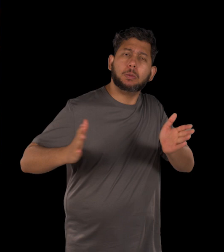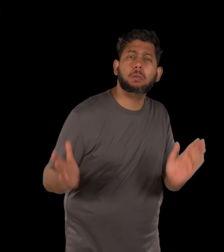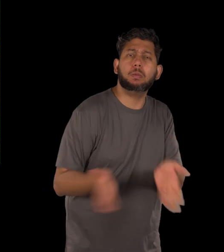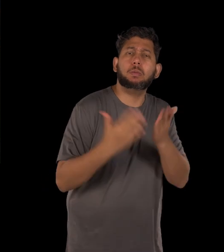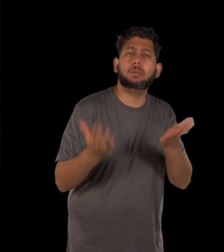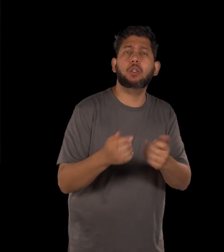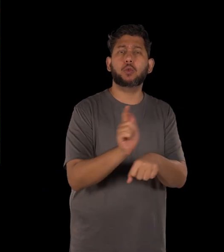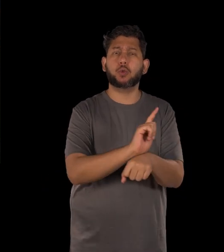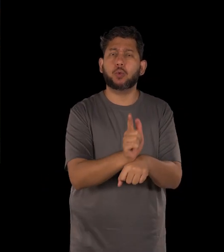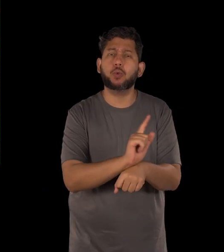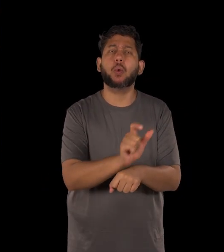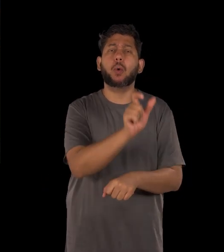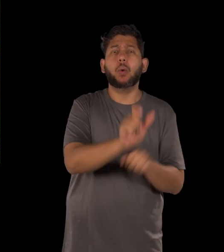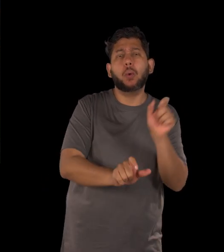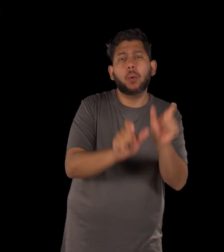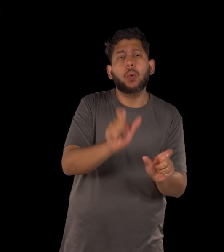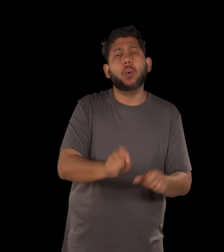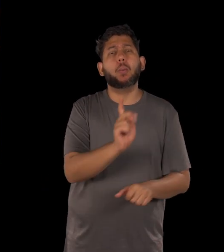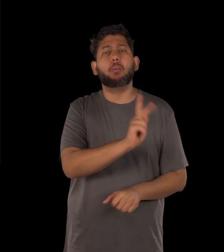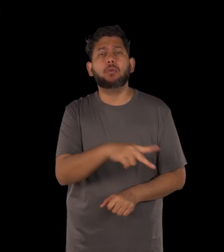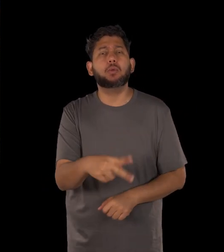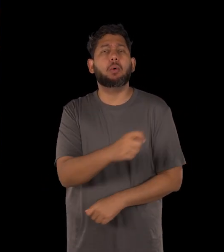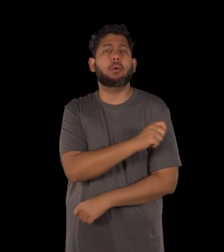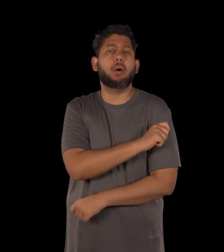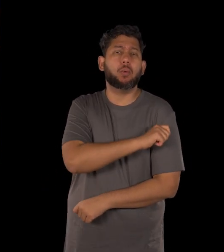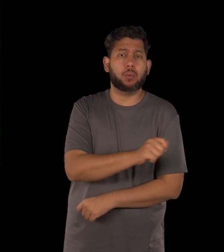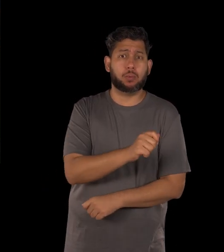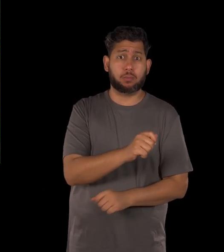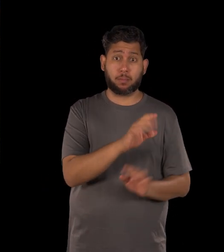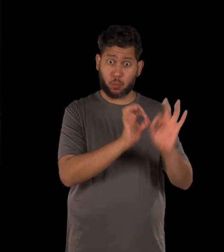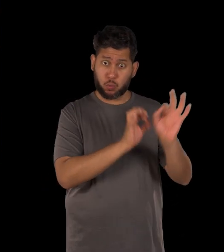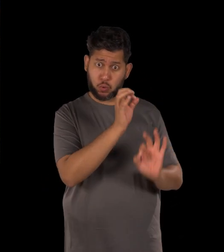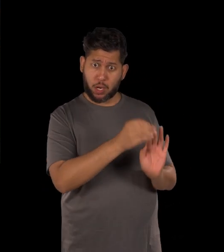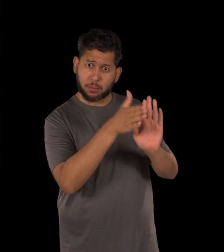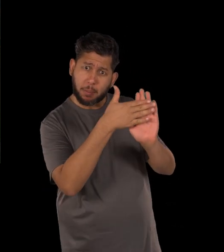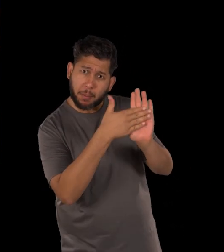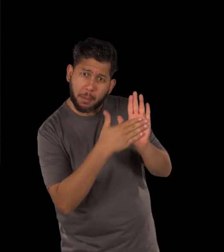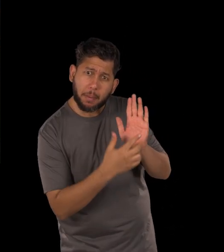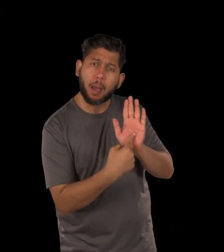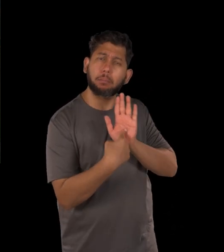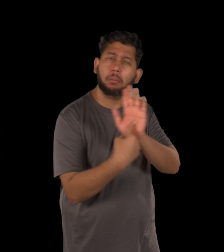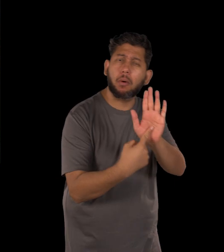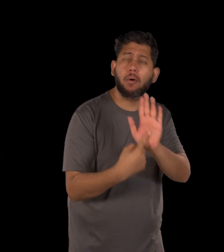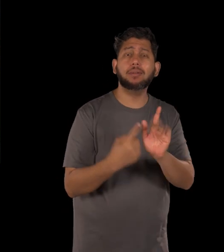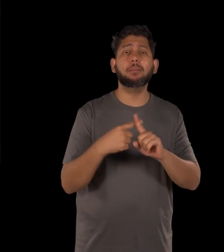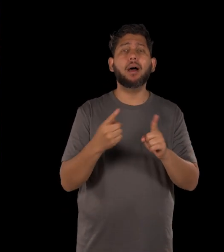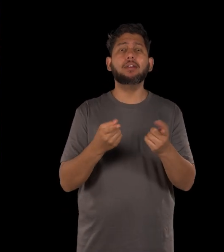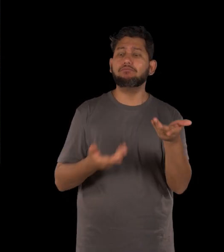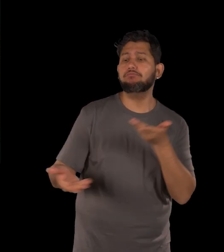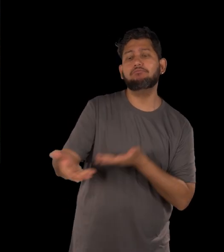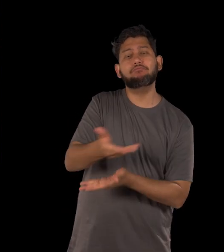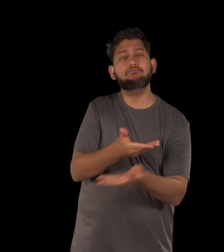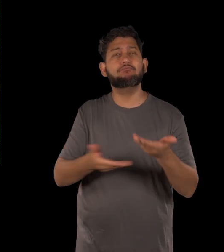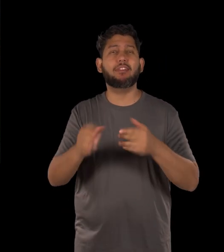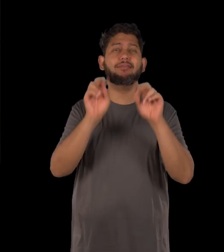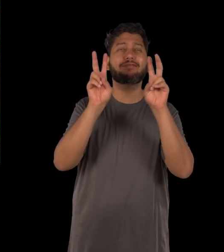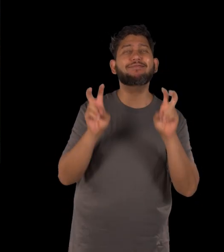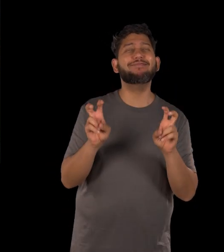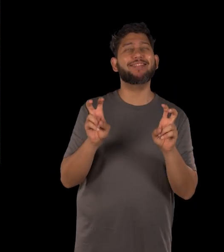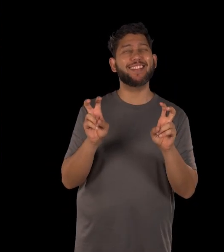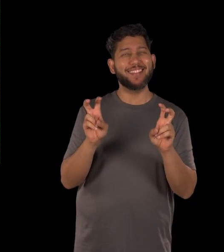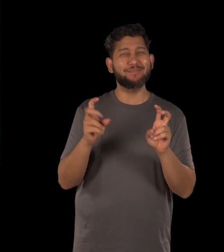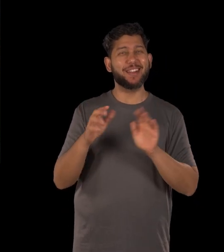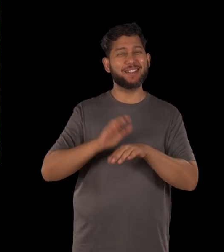gestores, professores e estudantes. Apresentamos o escopo do projeto e exploramos de forma dinâmica o assunto, tema da